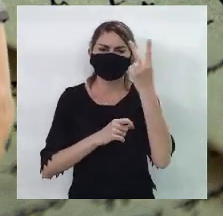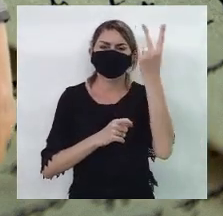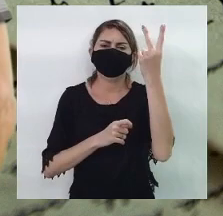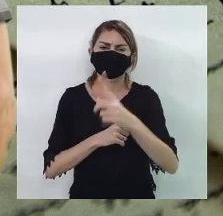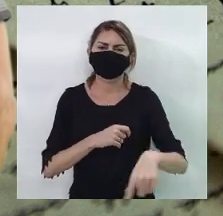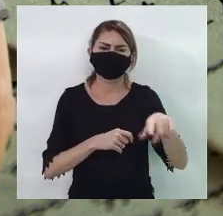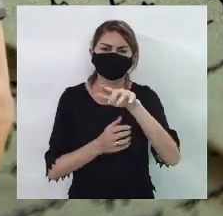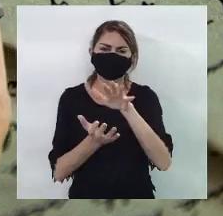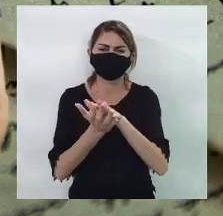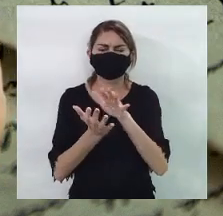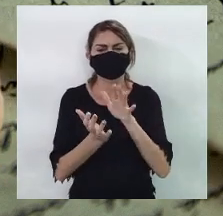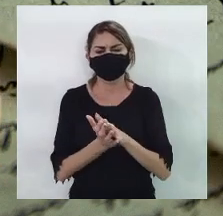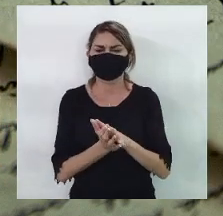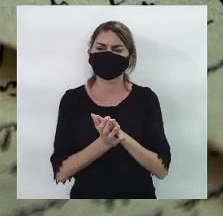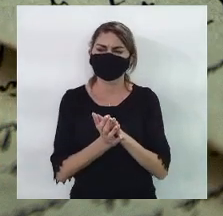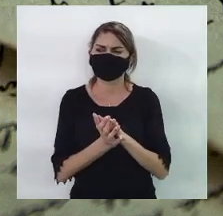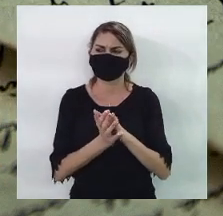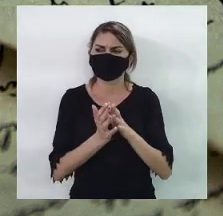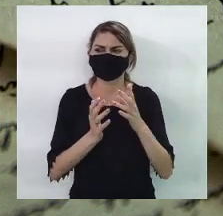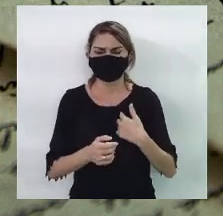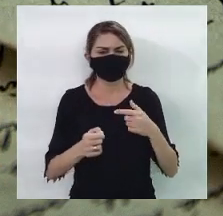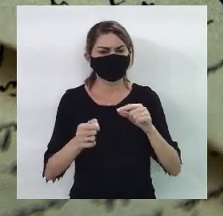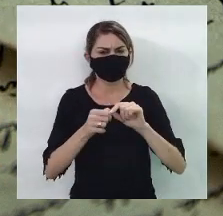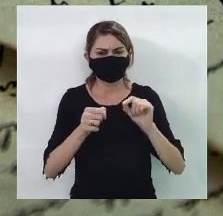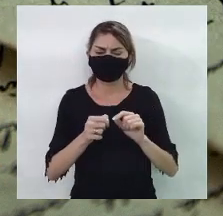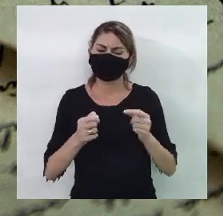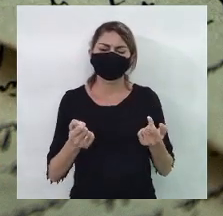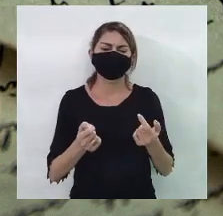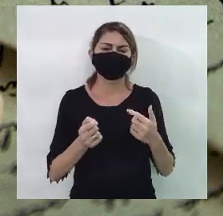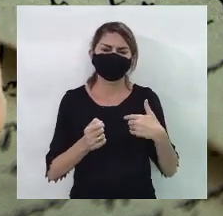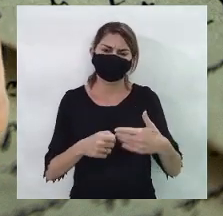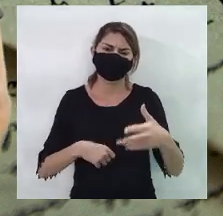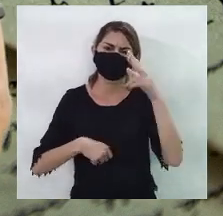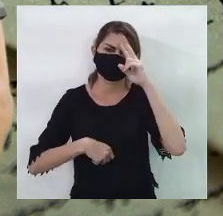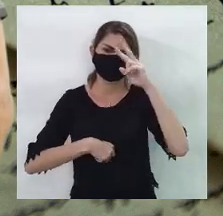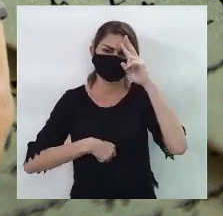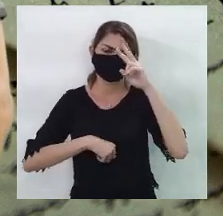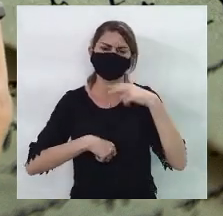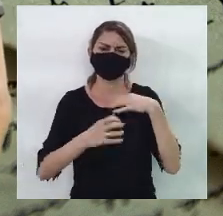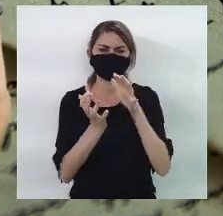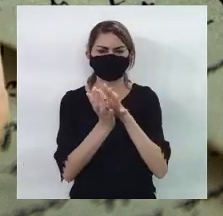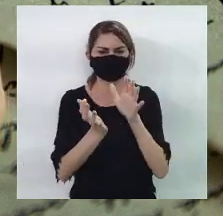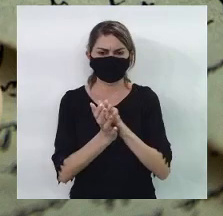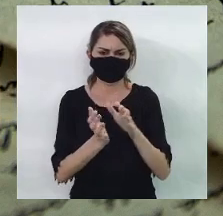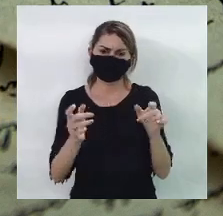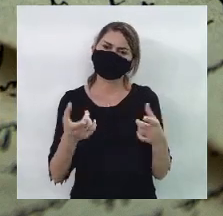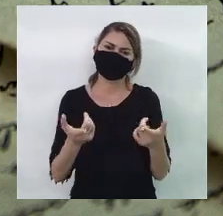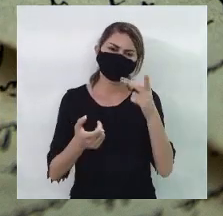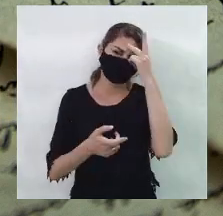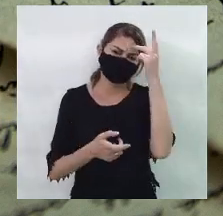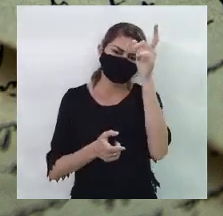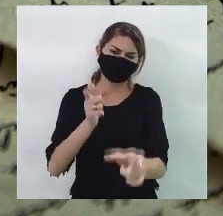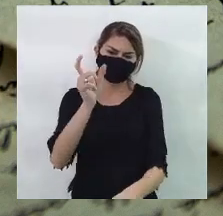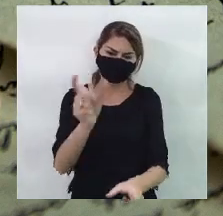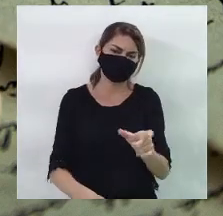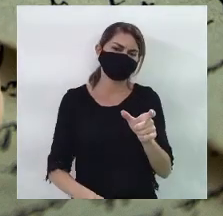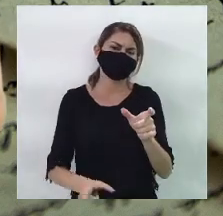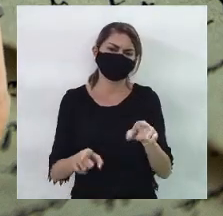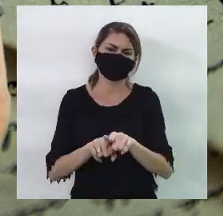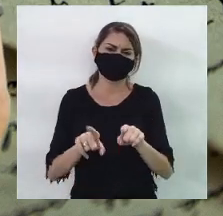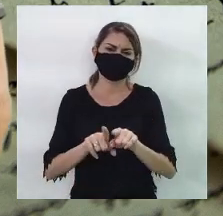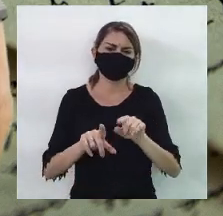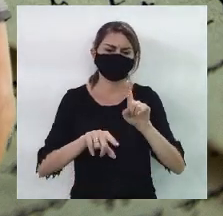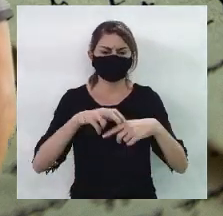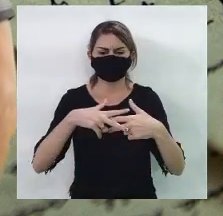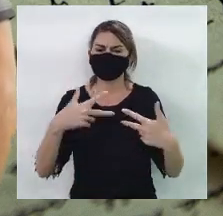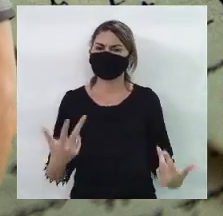os pernambucanos que fizeram e que fazem a história. Os pernambucanos, tanto pessoas quanto bens